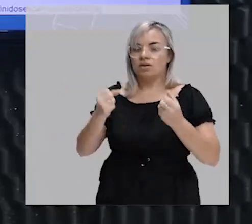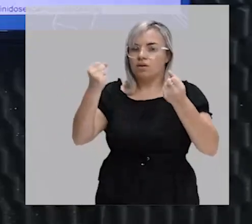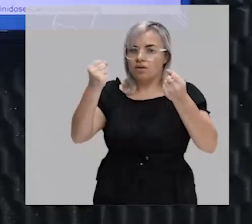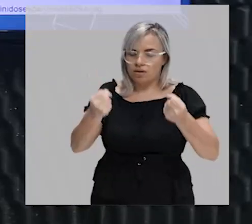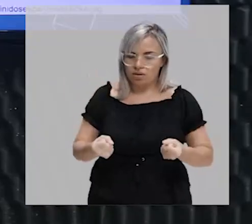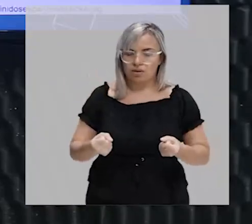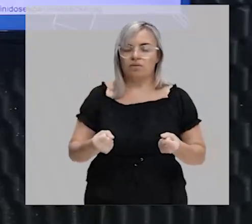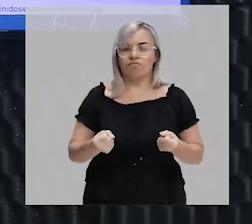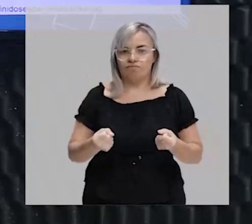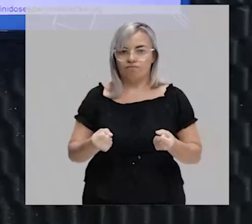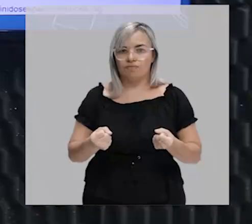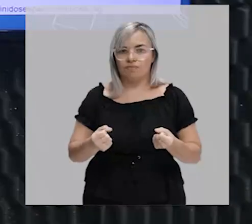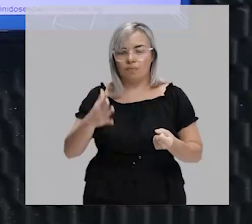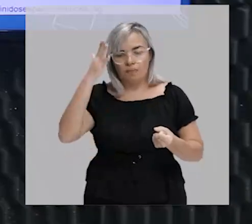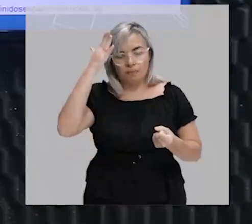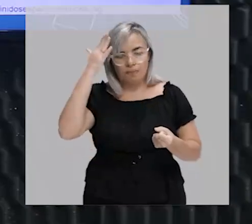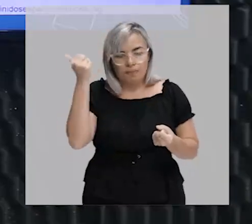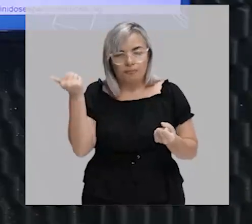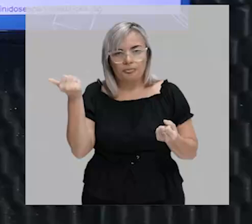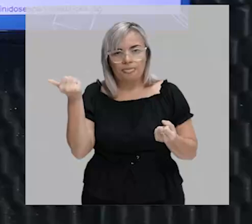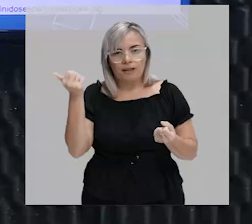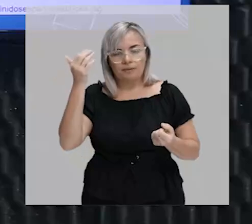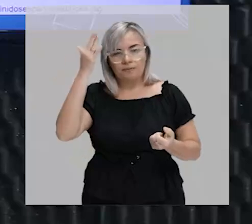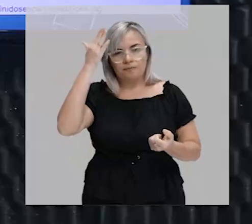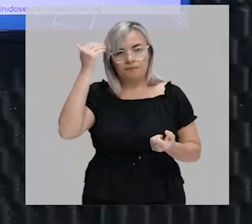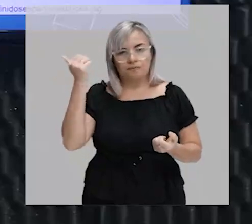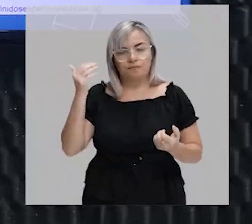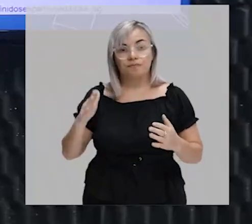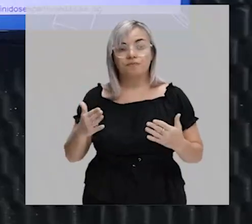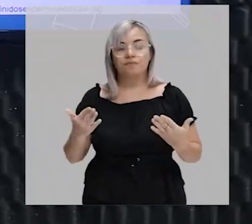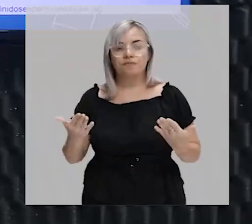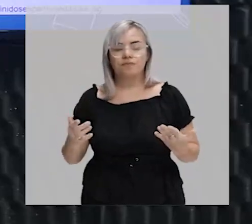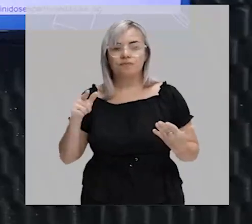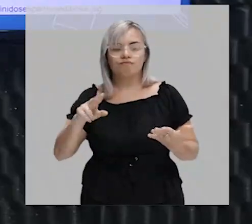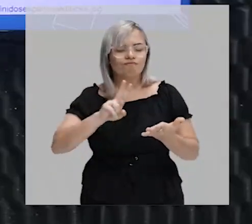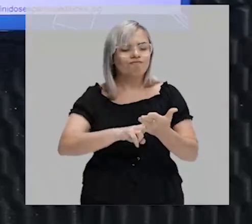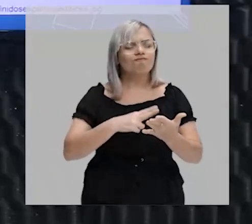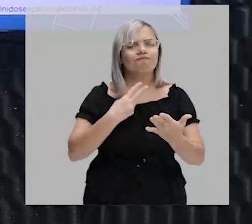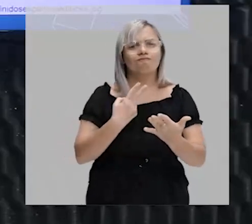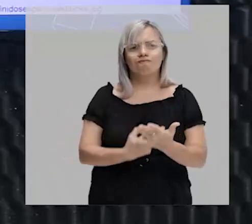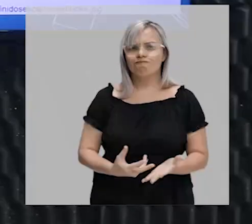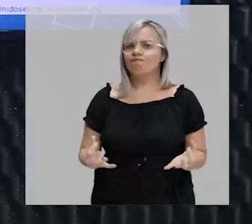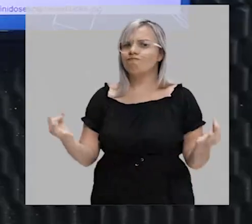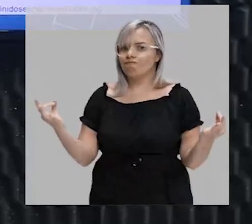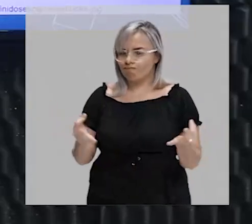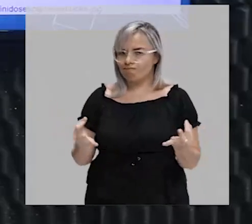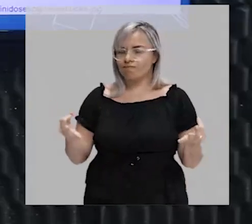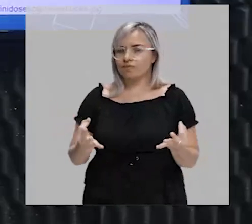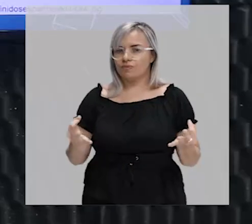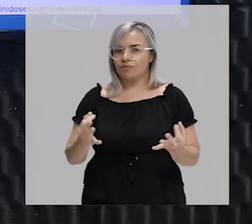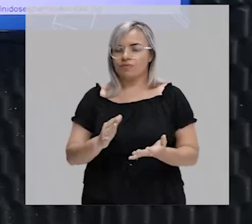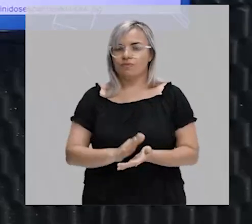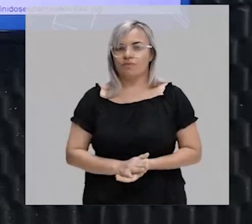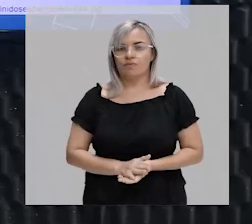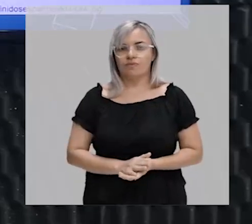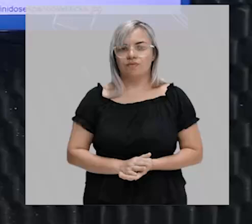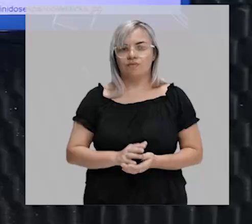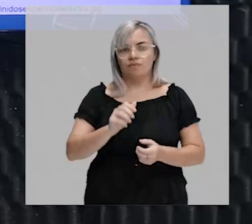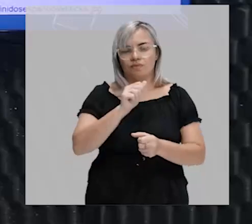possa definir qual é a minha tradução correta. Se o